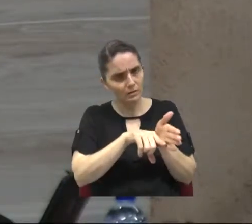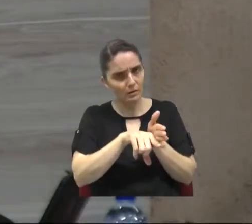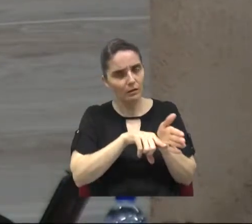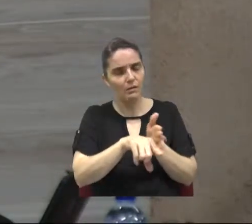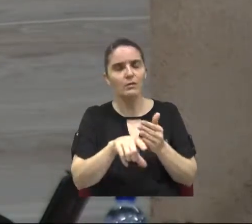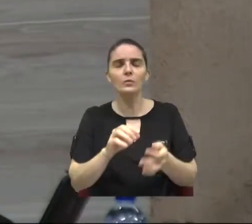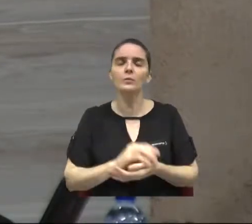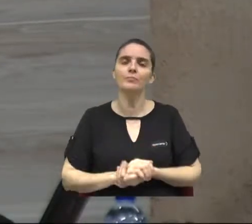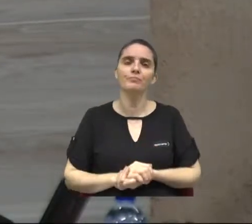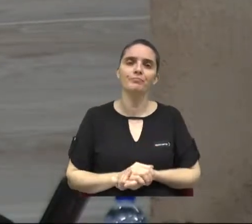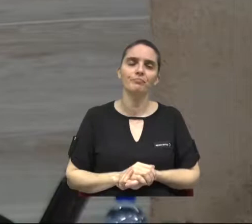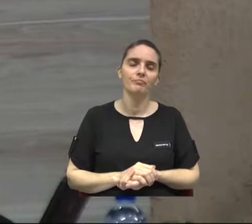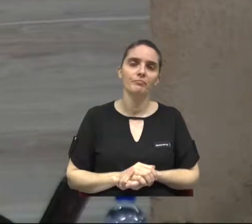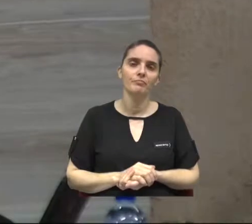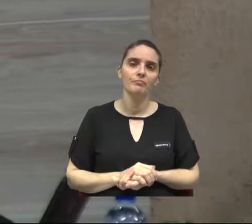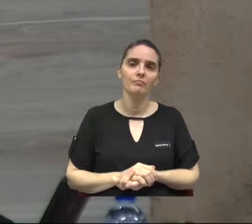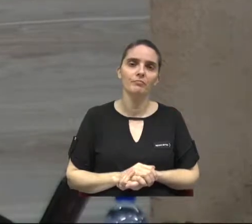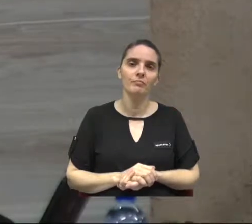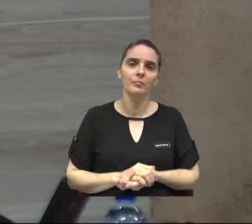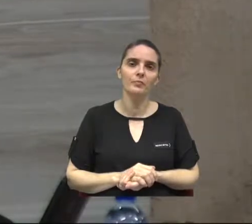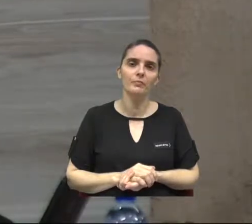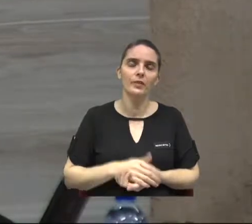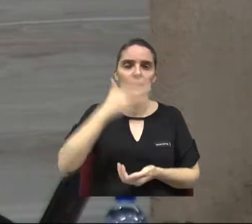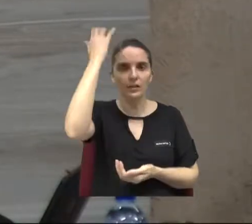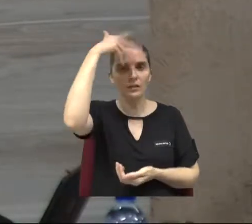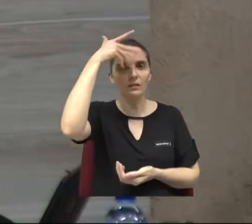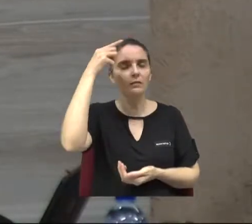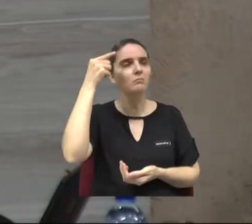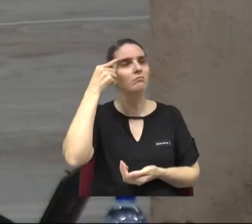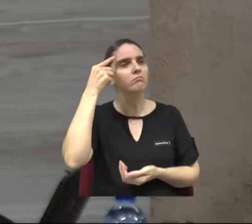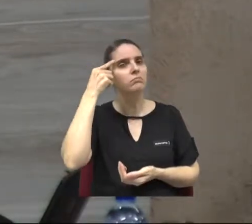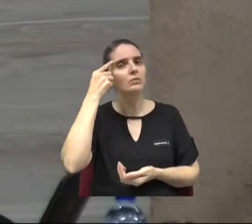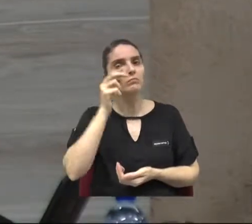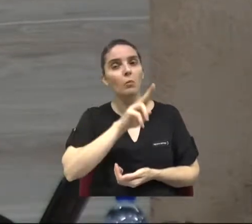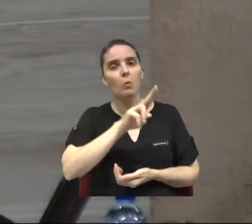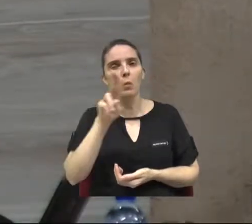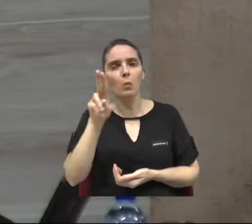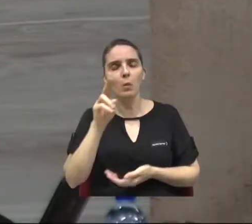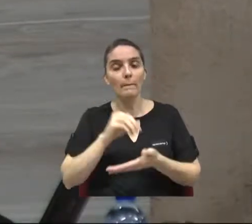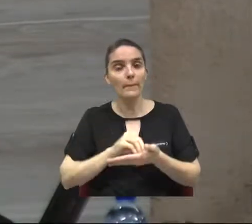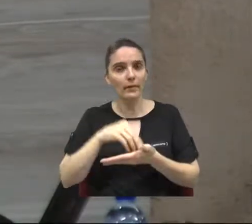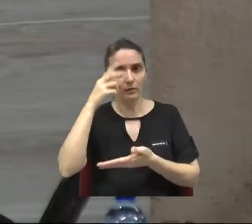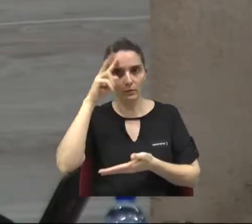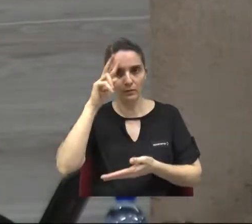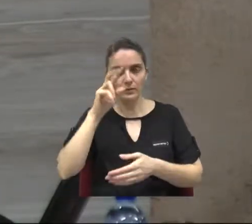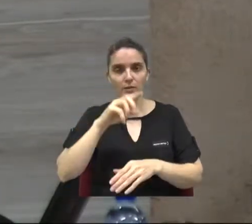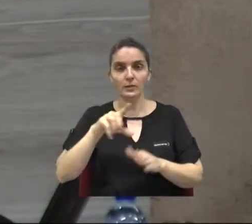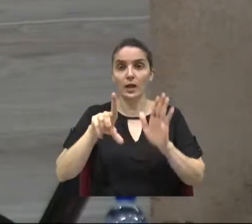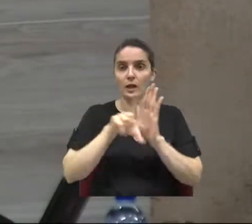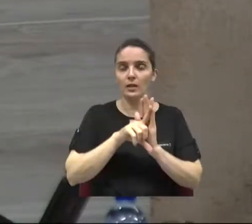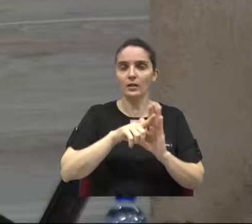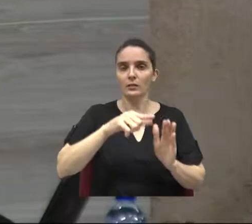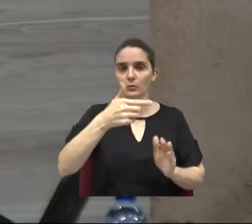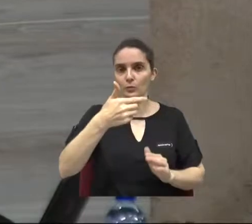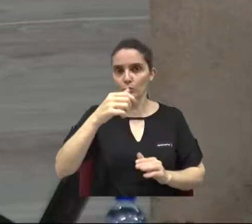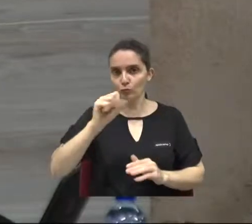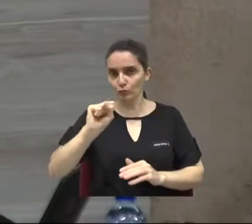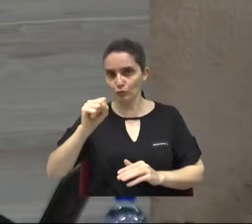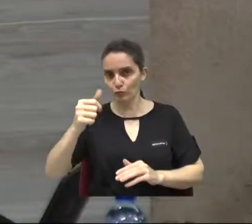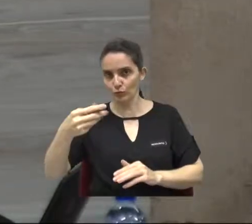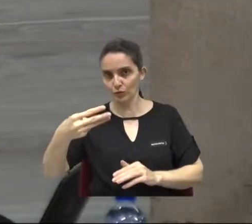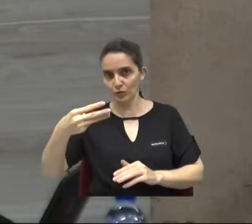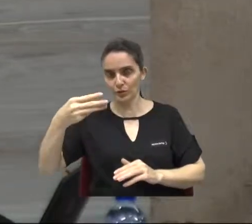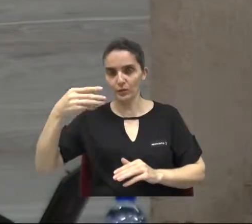naquela oportunidade, de um nome histórico, há uma lei, a Lei 2839, de